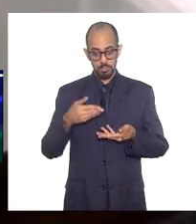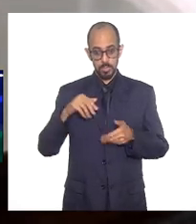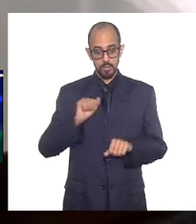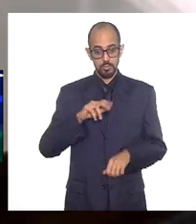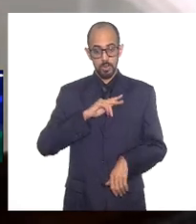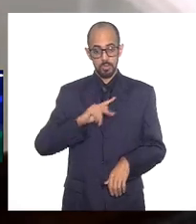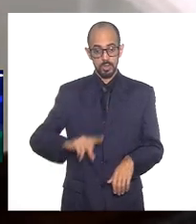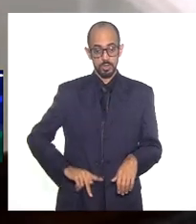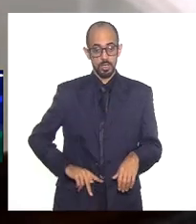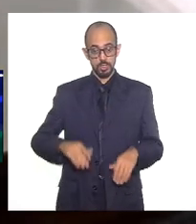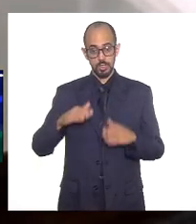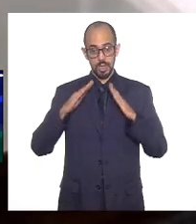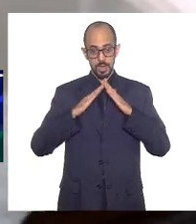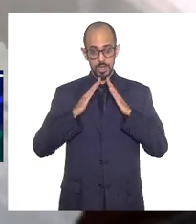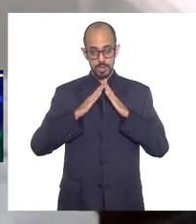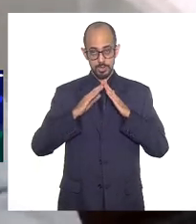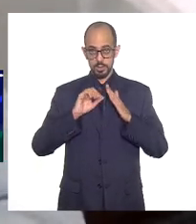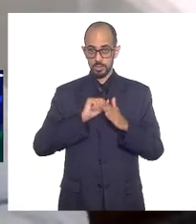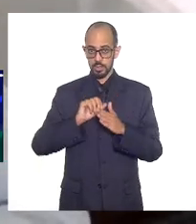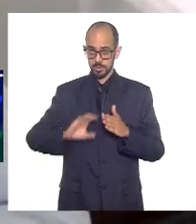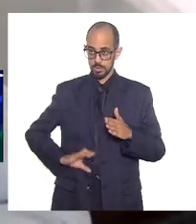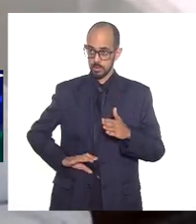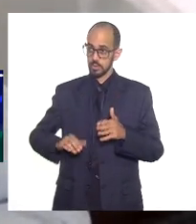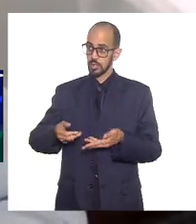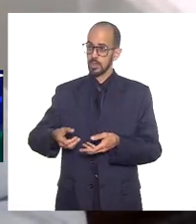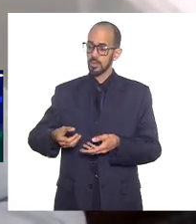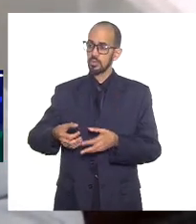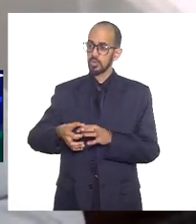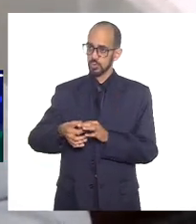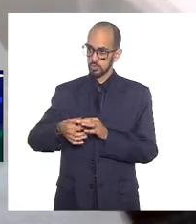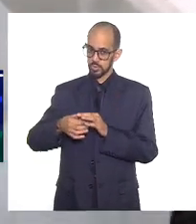presidência da casa. Agradeço ao deputado André Siciliano mais uma vez